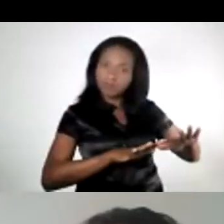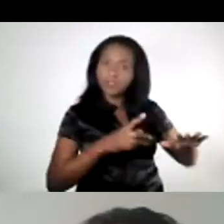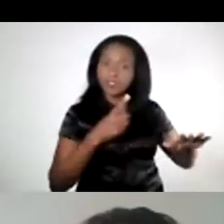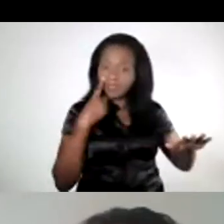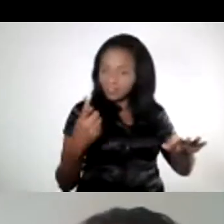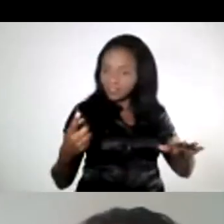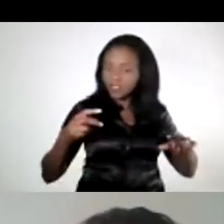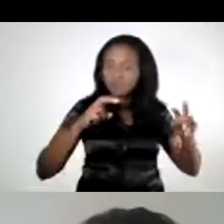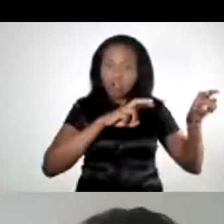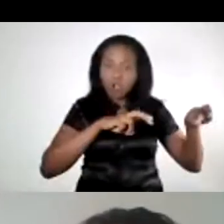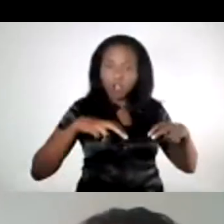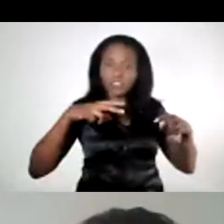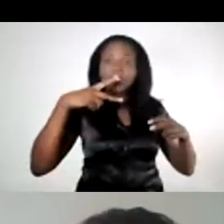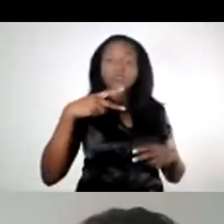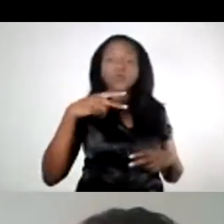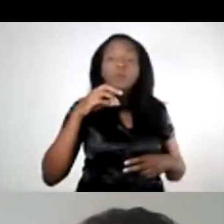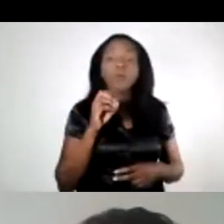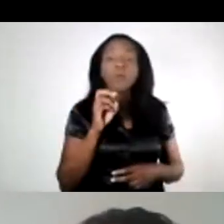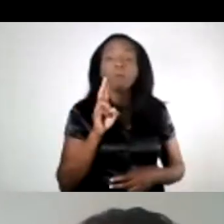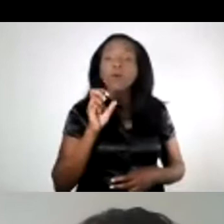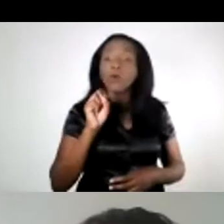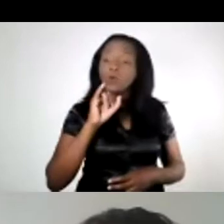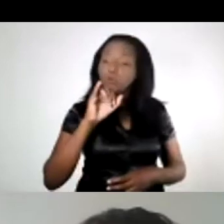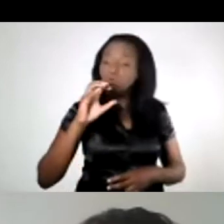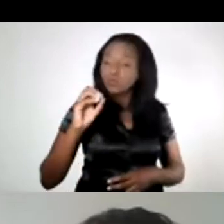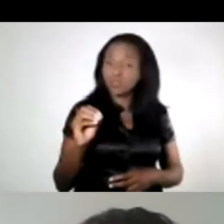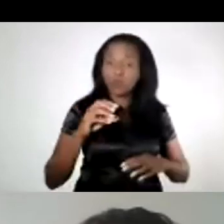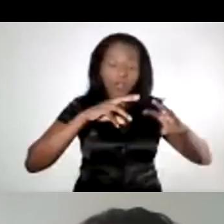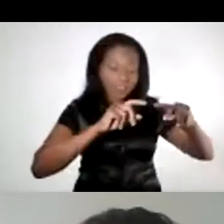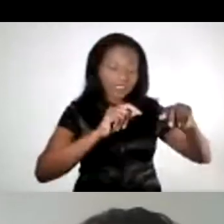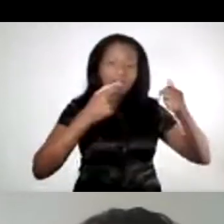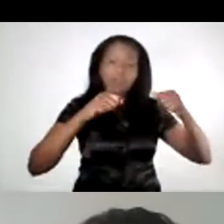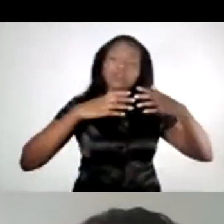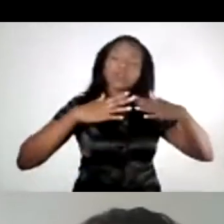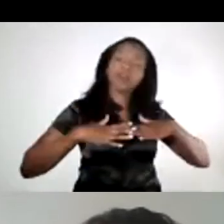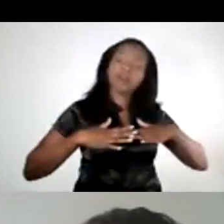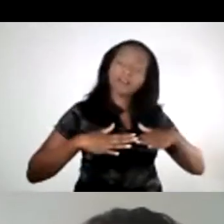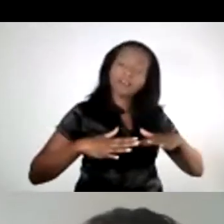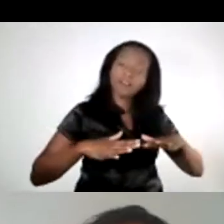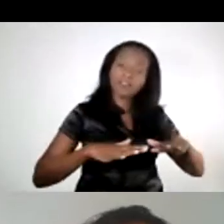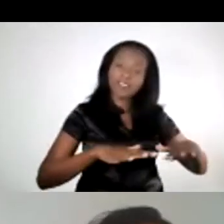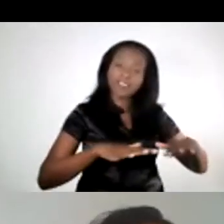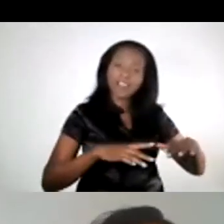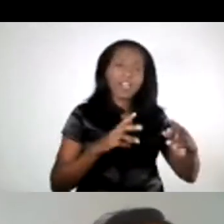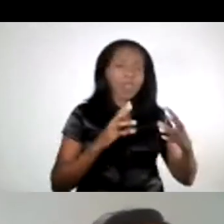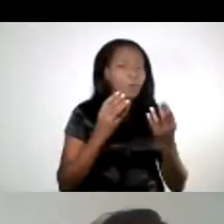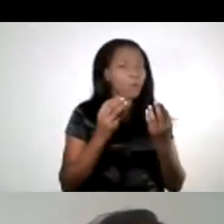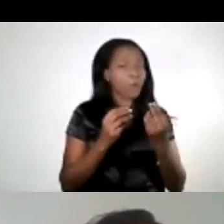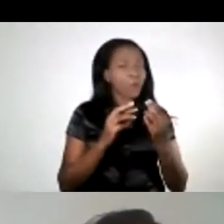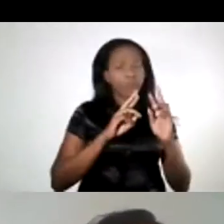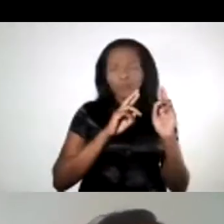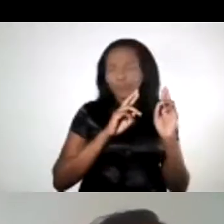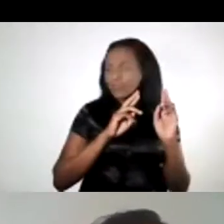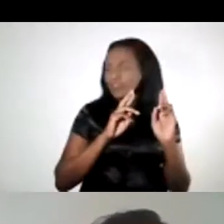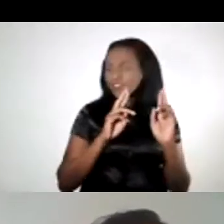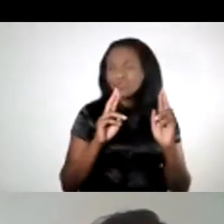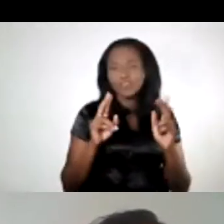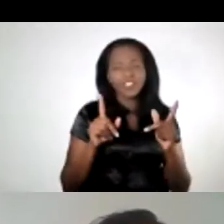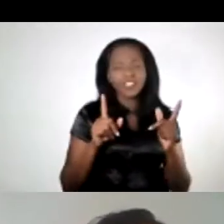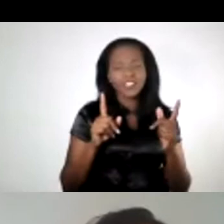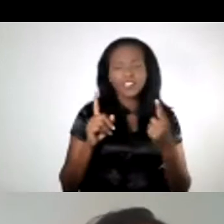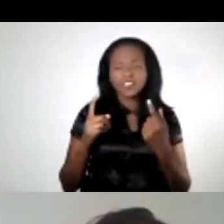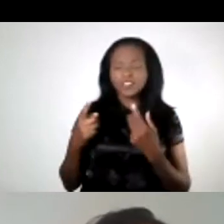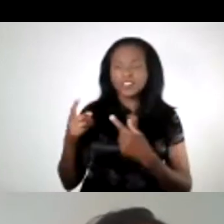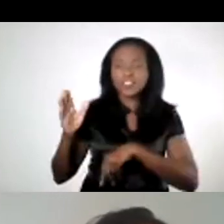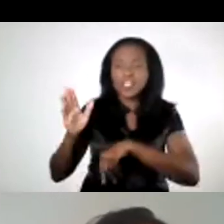de Pousio, a terra descansa. Então, vai muito na contramão da lógica do time is money, do tempo